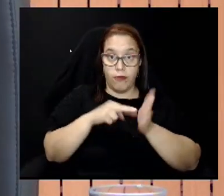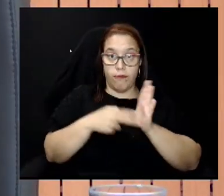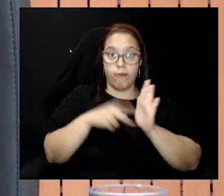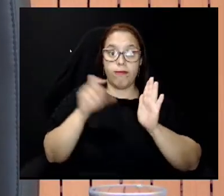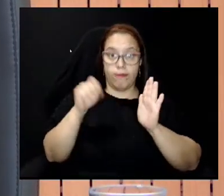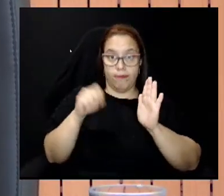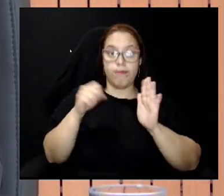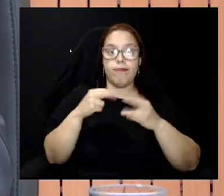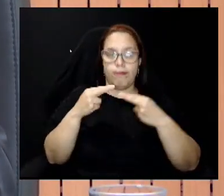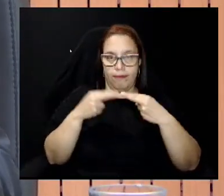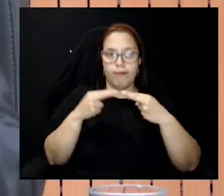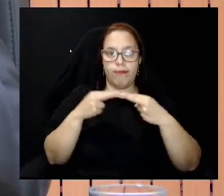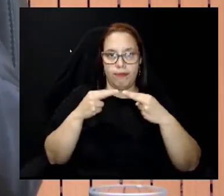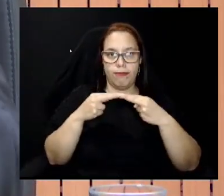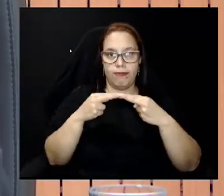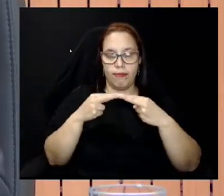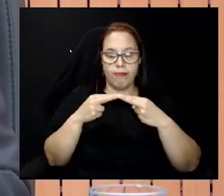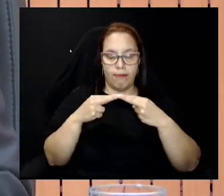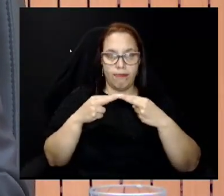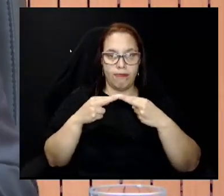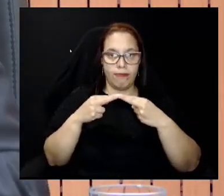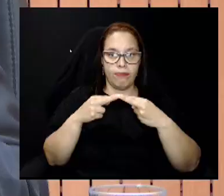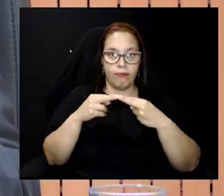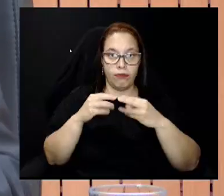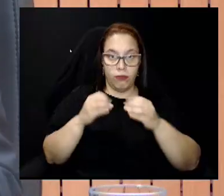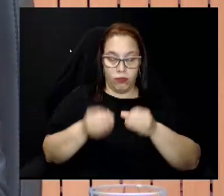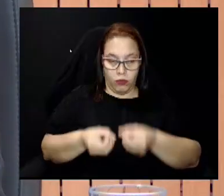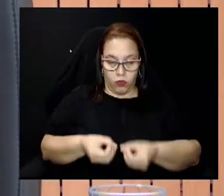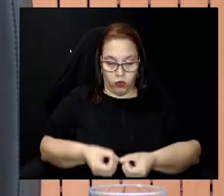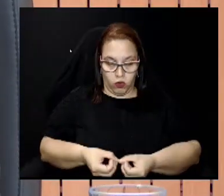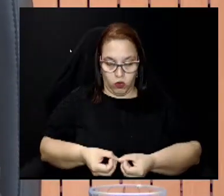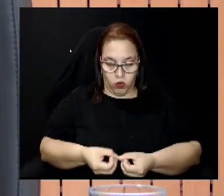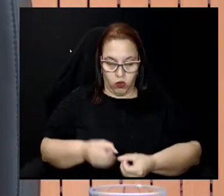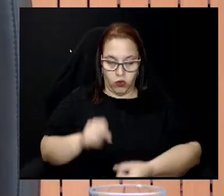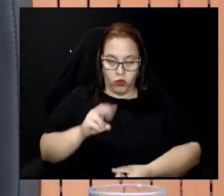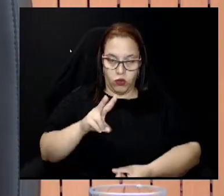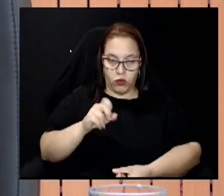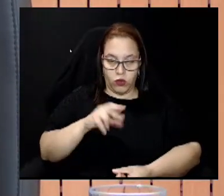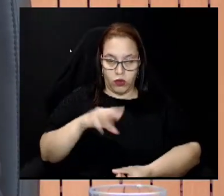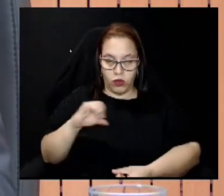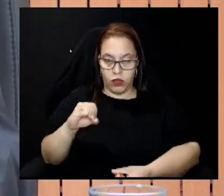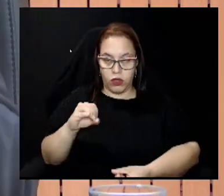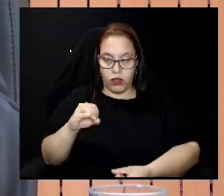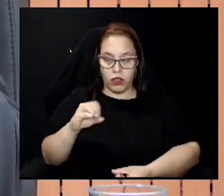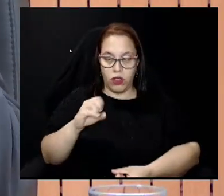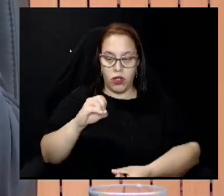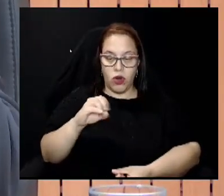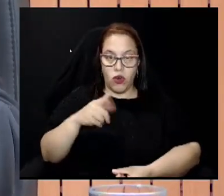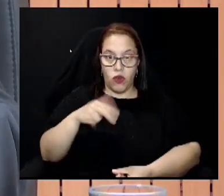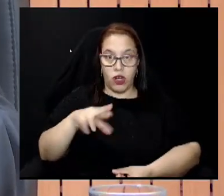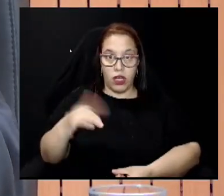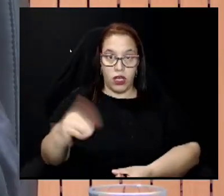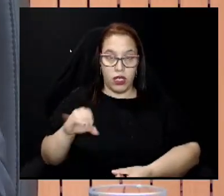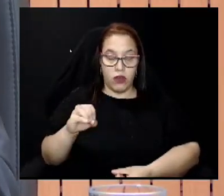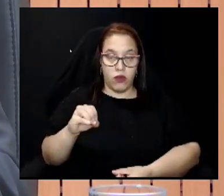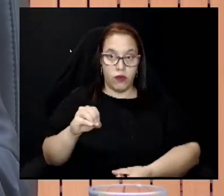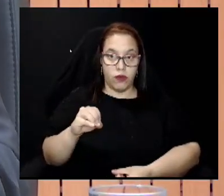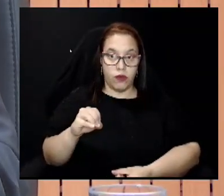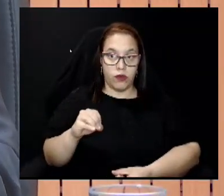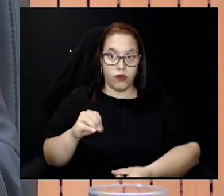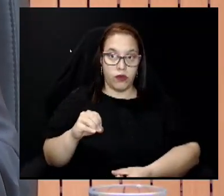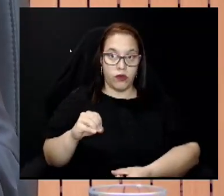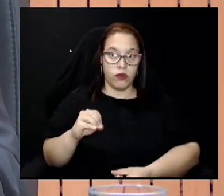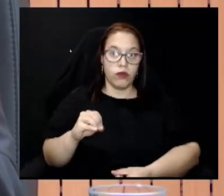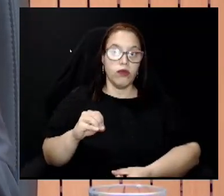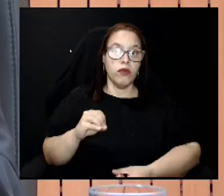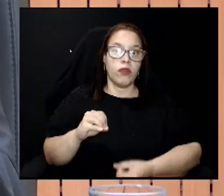tá? O ovário a ovulação na mulher. O que é ovulação? Ovulação é ela eliminar